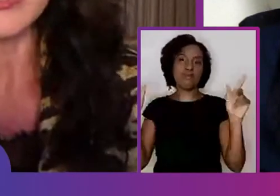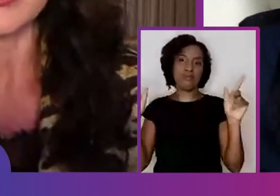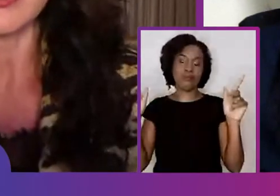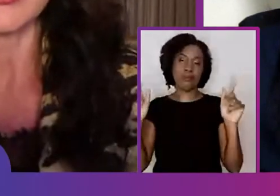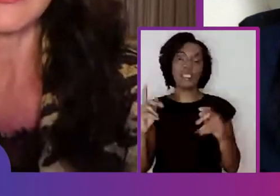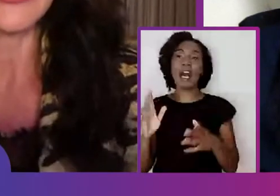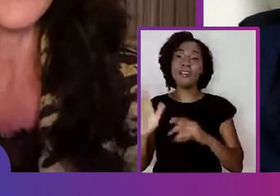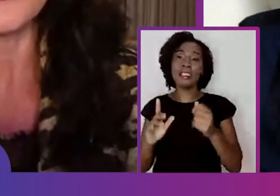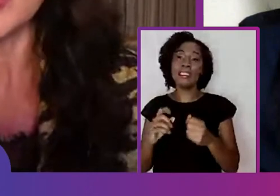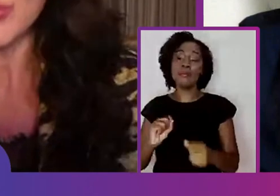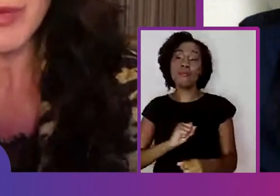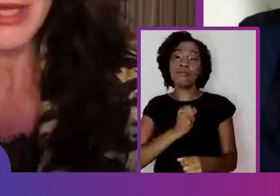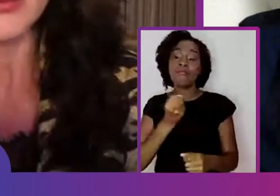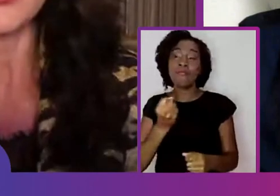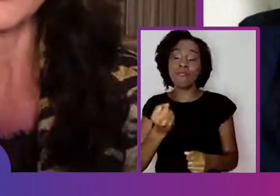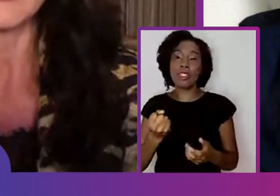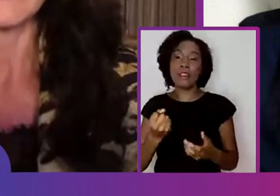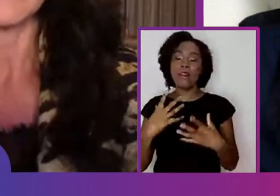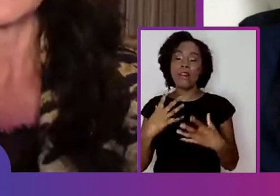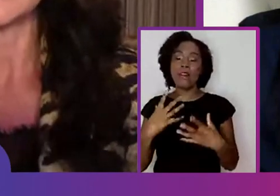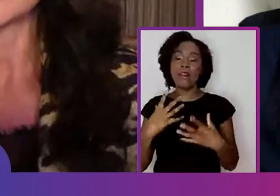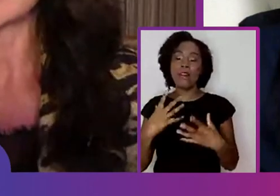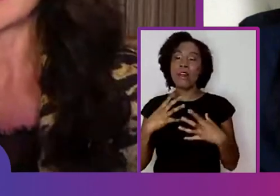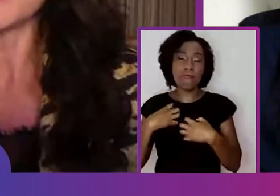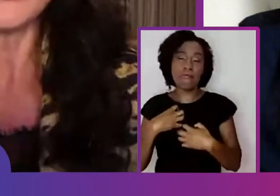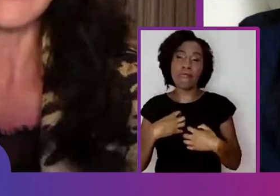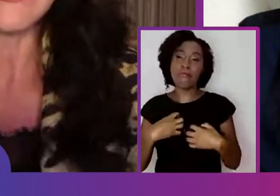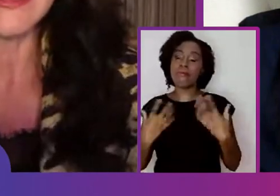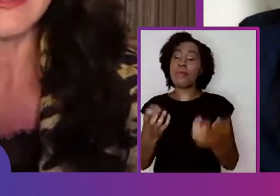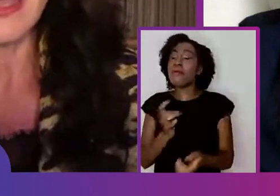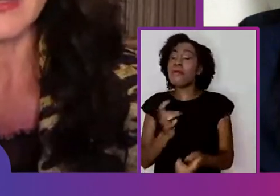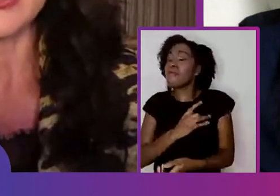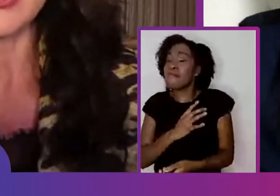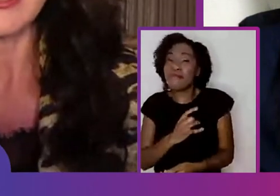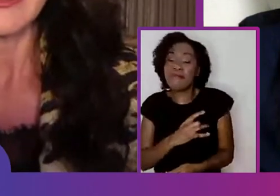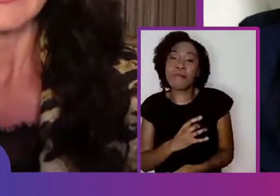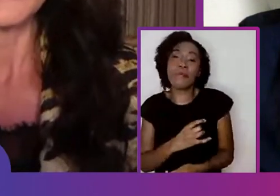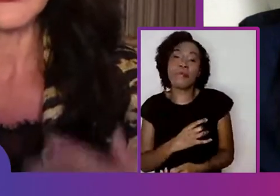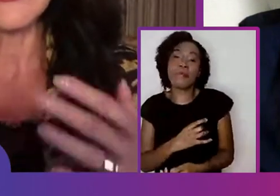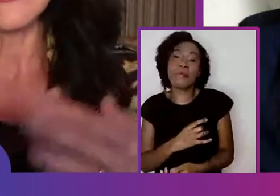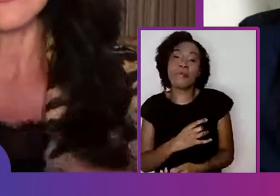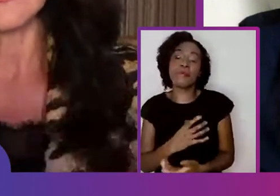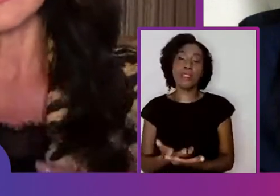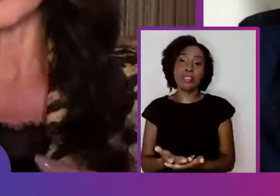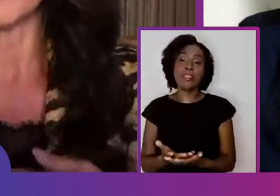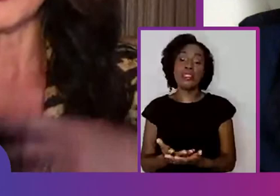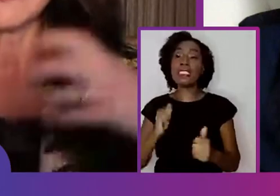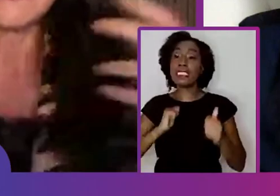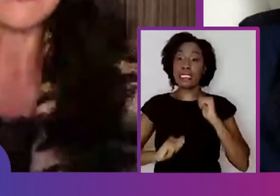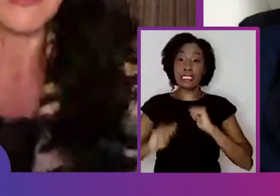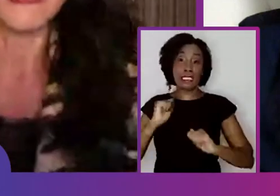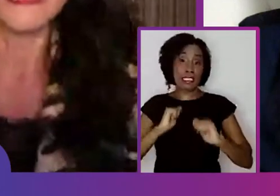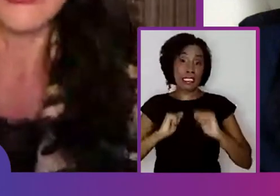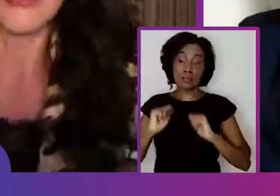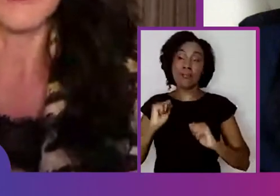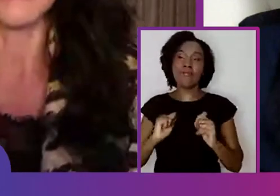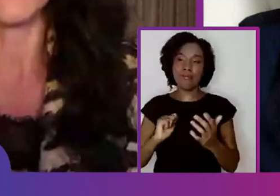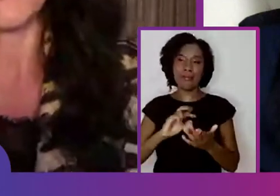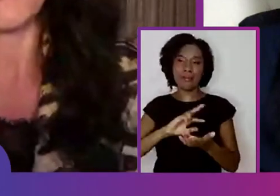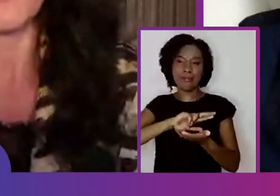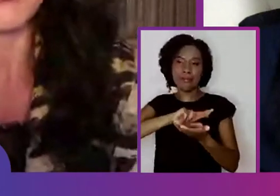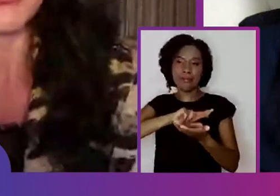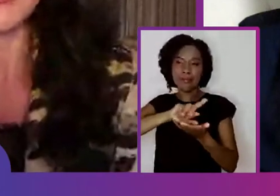sente angústia, a gente sente muito medo, a gente tem muita ansiedade. E todas essas emoções, necessidade